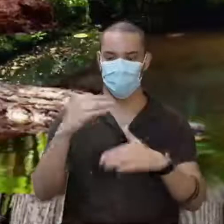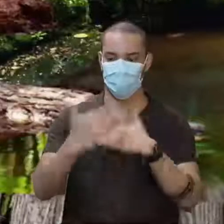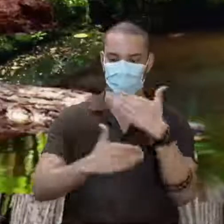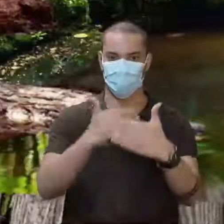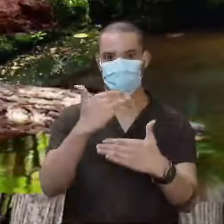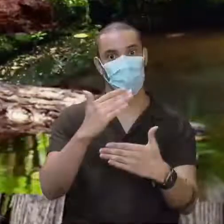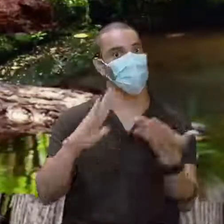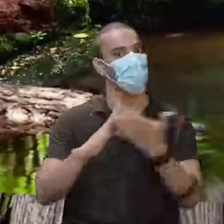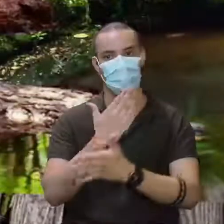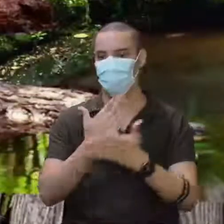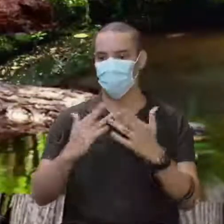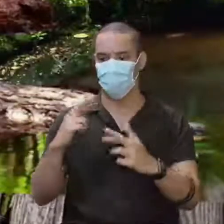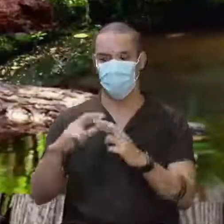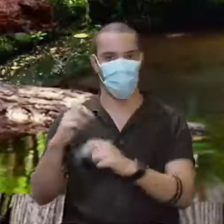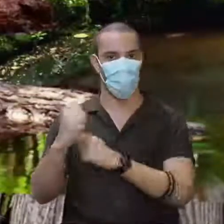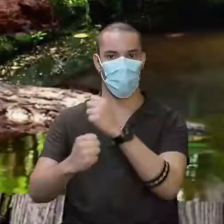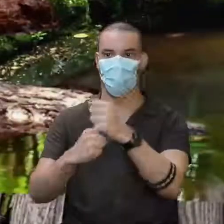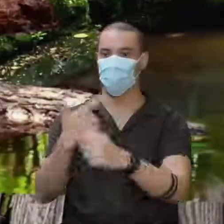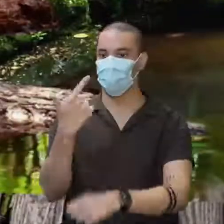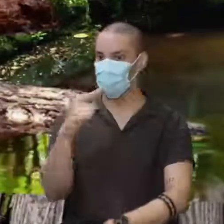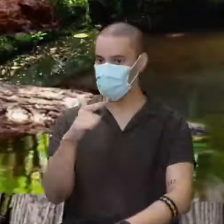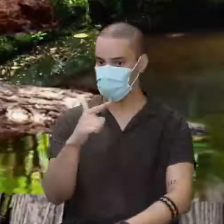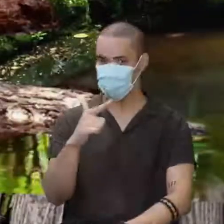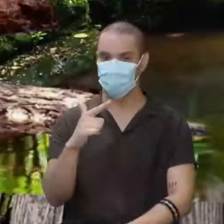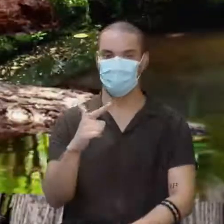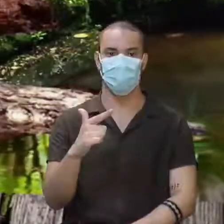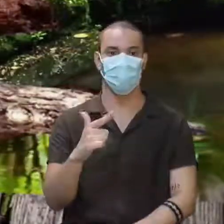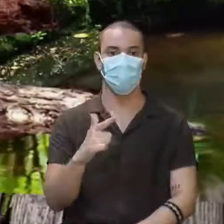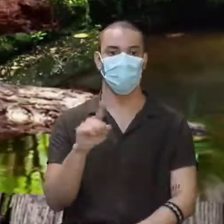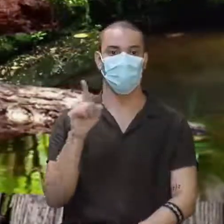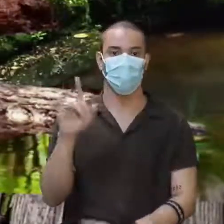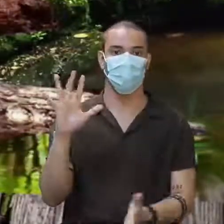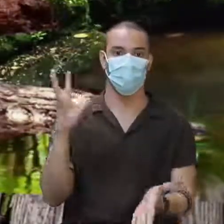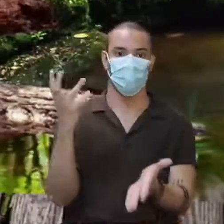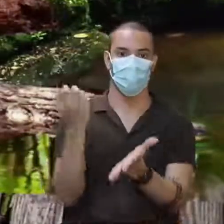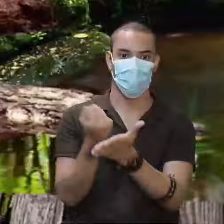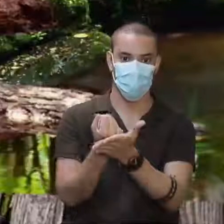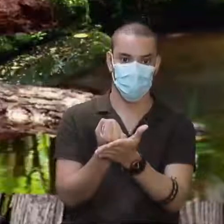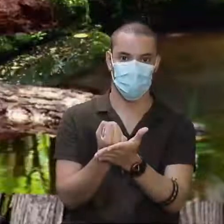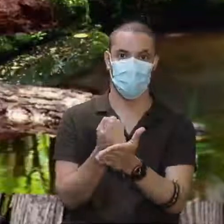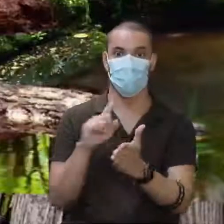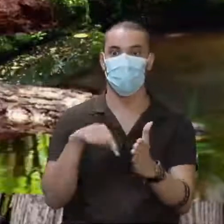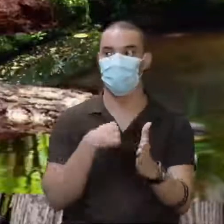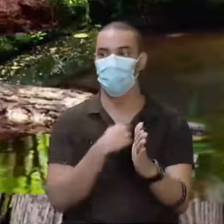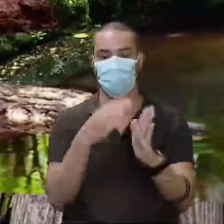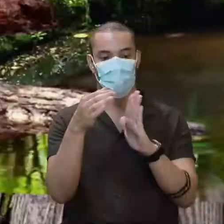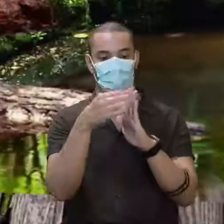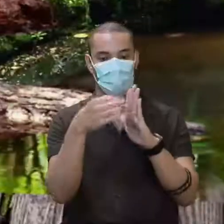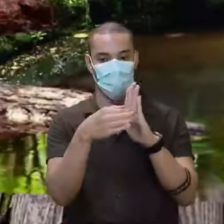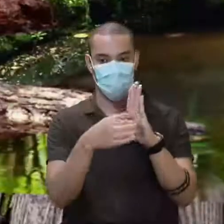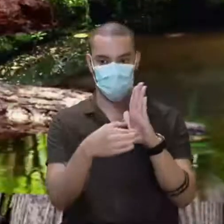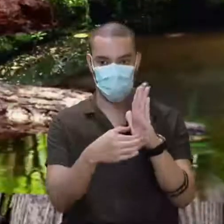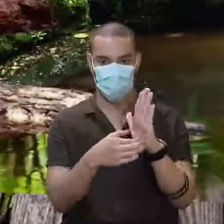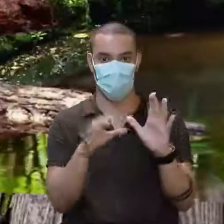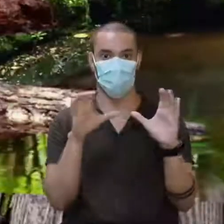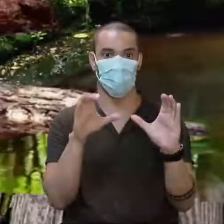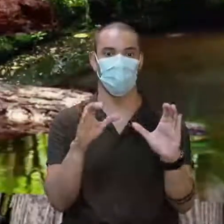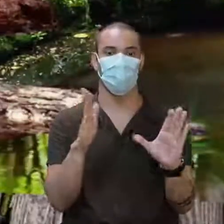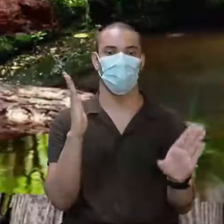recursos não renováveis. Na verdade, assim, não existe aquele recurso não renovável. A gente classifica dessa forma pelo